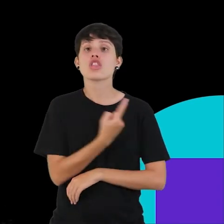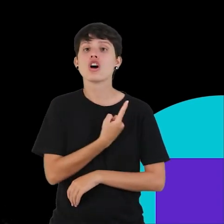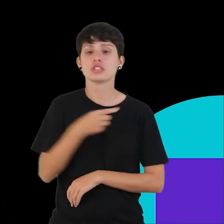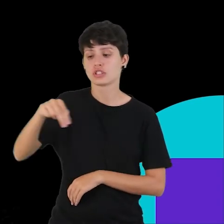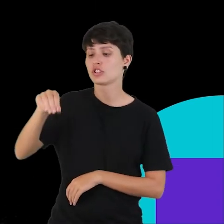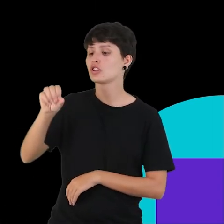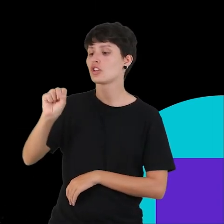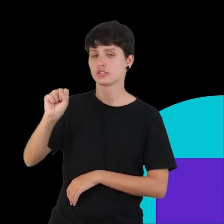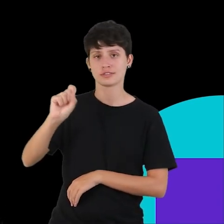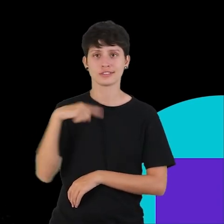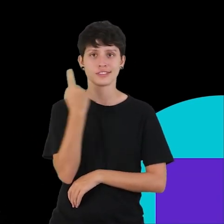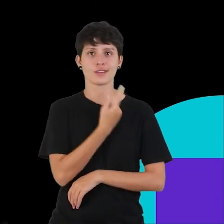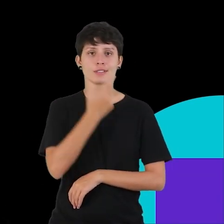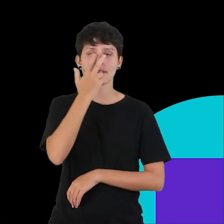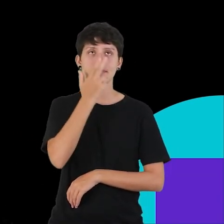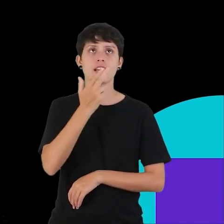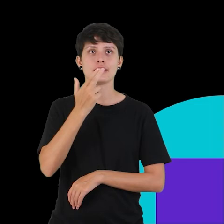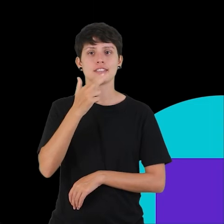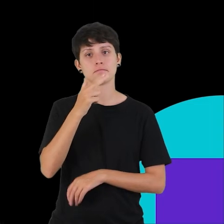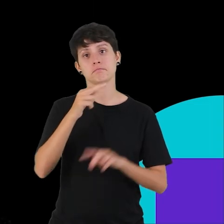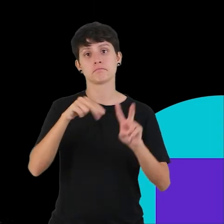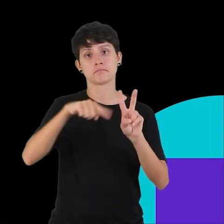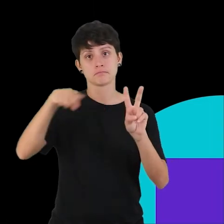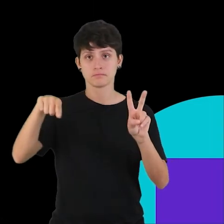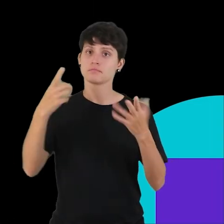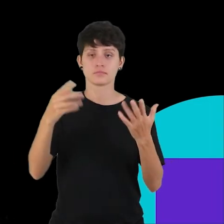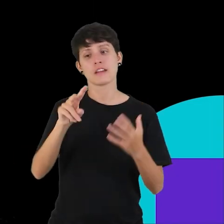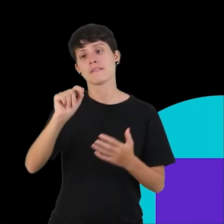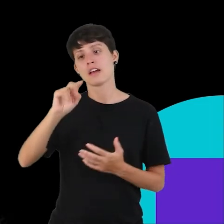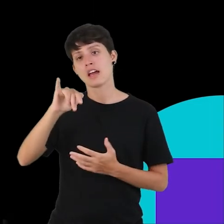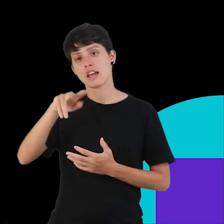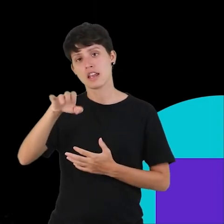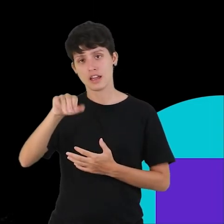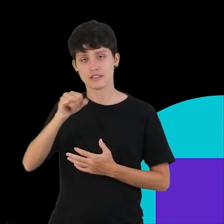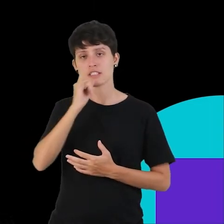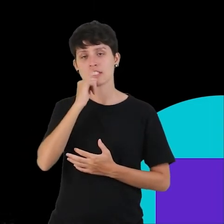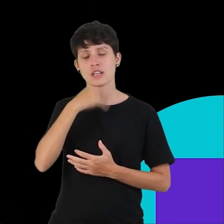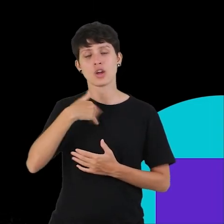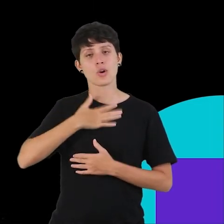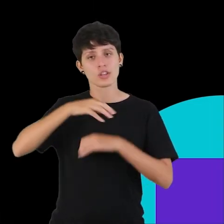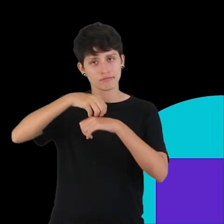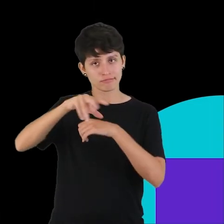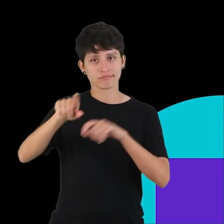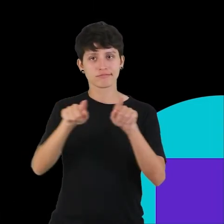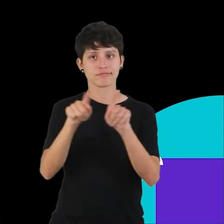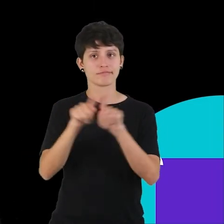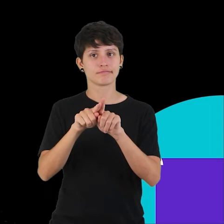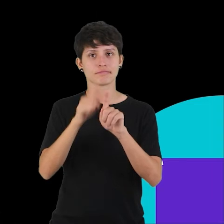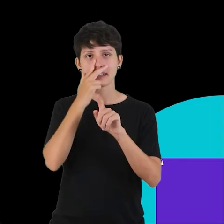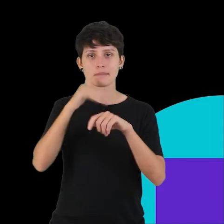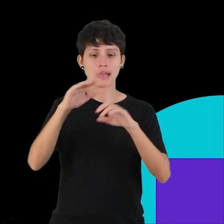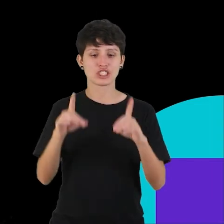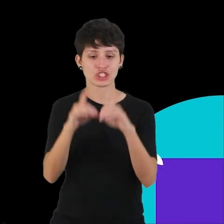sistema que tem a função de gerar aprendizagem para os alunos, né? Mas nem todas as escolas geram aprendizagem para os